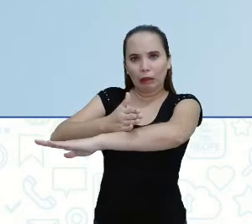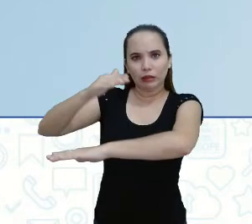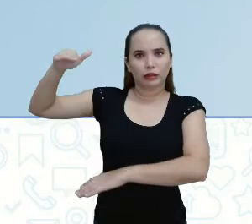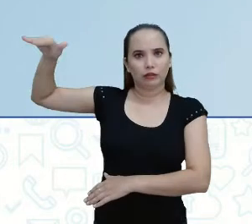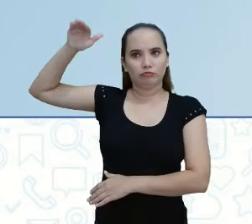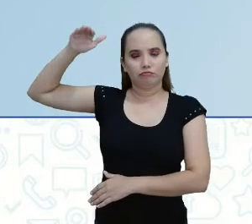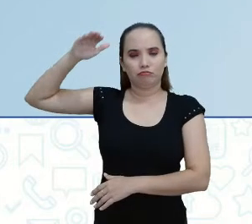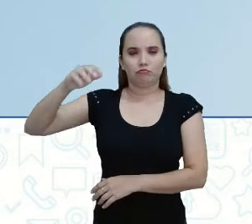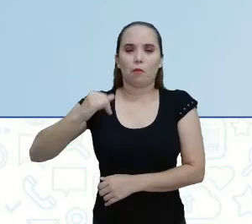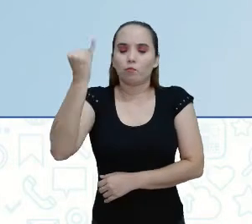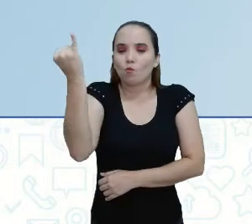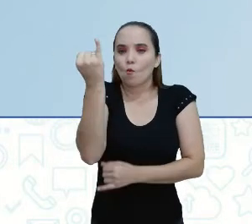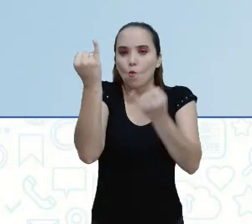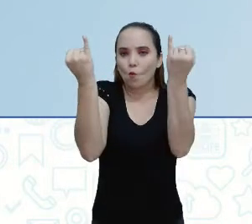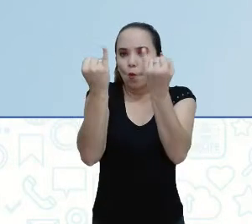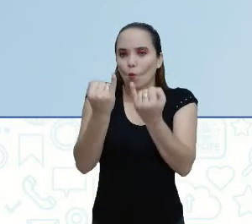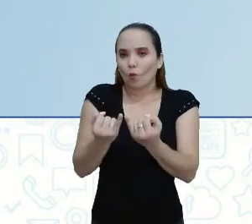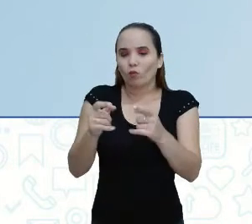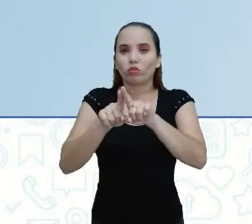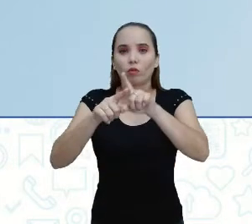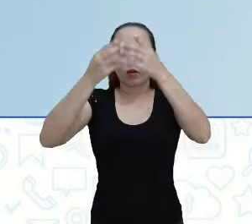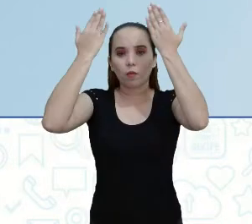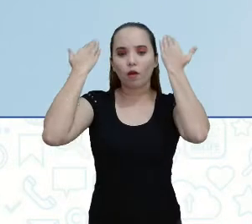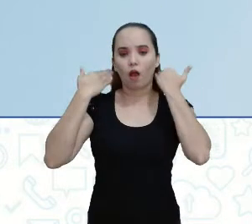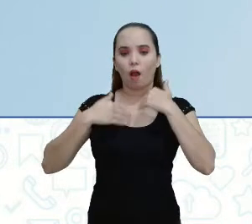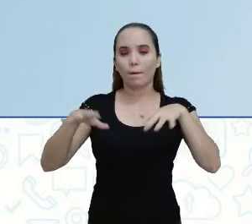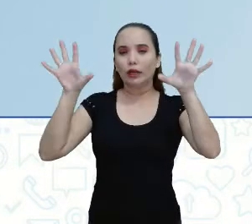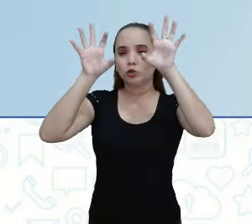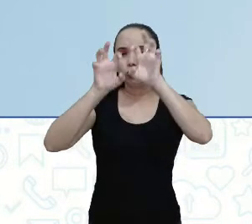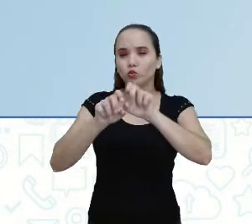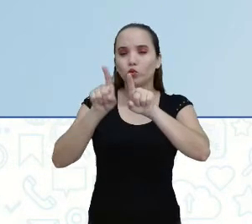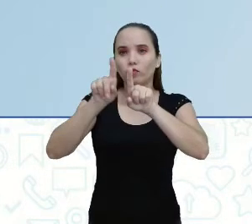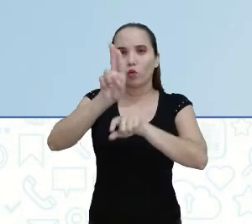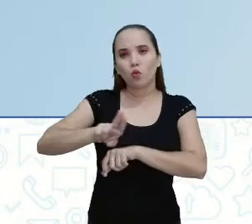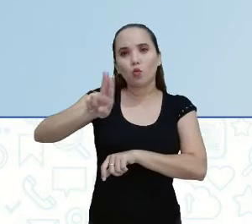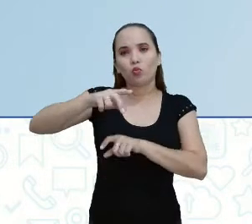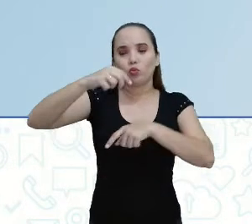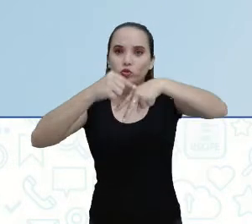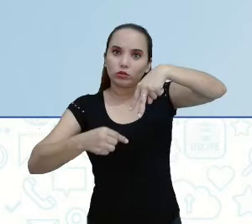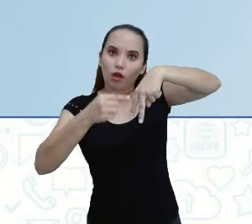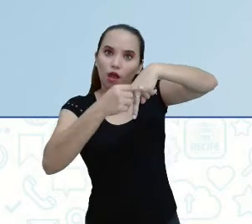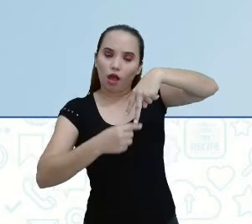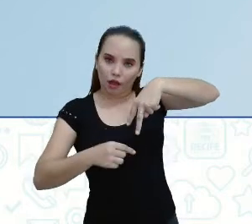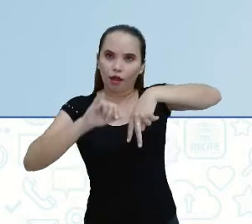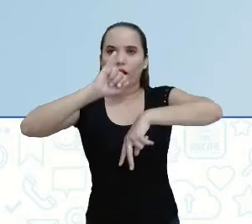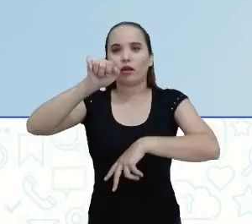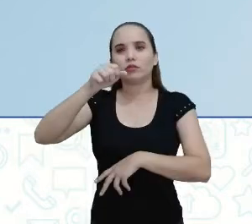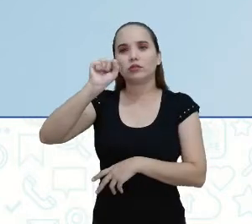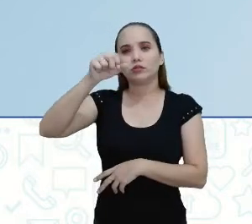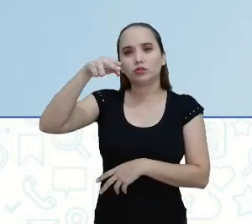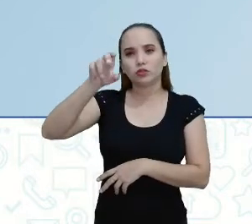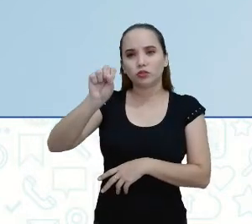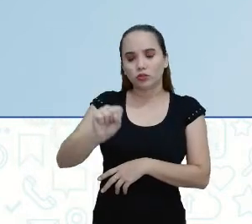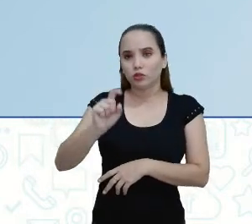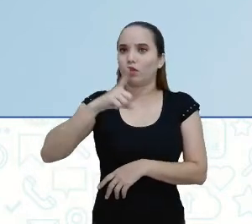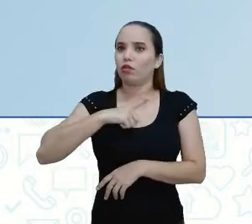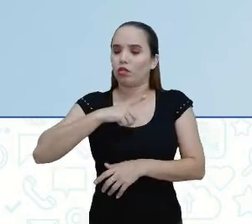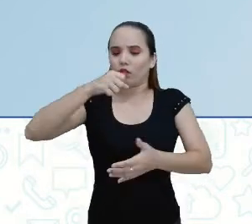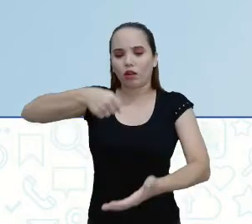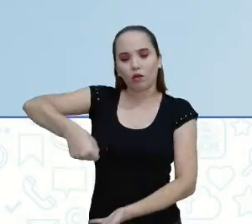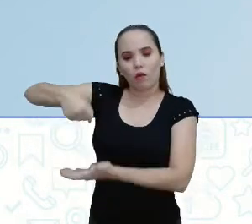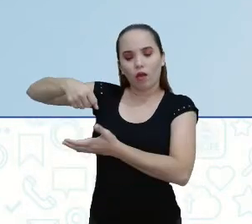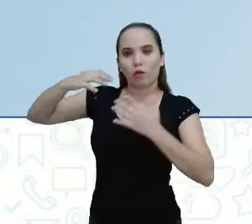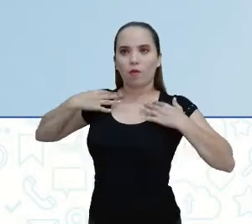e tenho cabelos escuros. Vou vestir calças jeans e uma camisa verde escura. Terei uma maleta preta nas